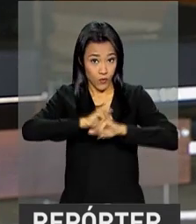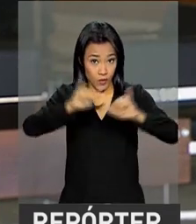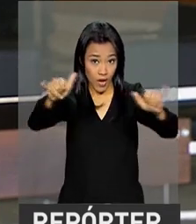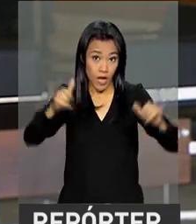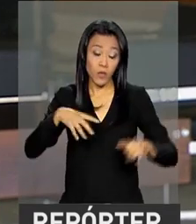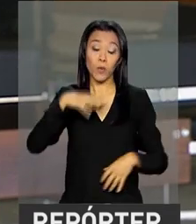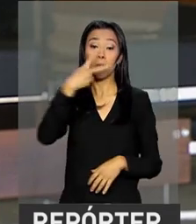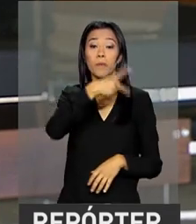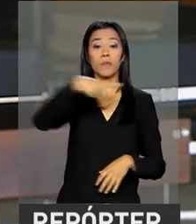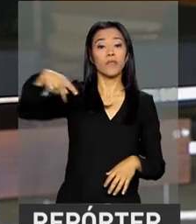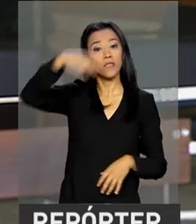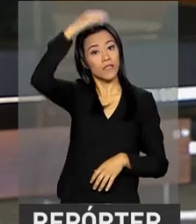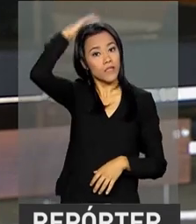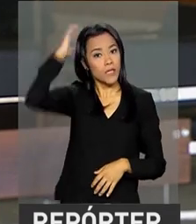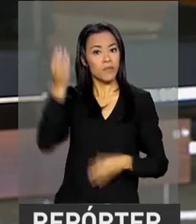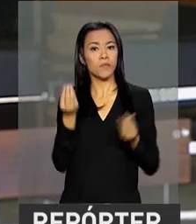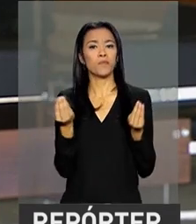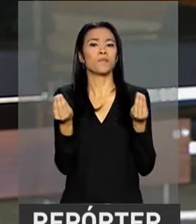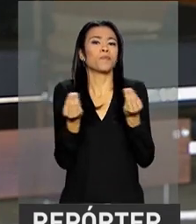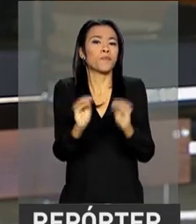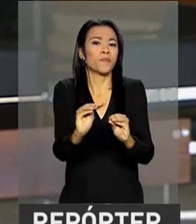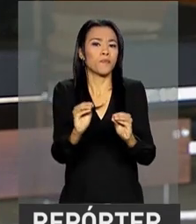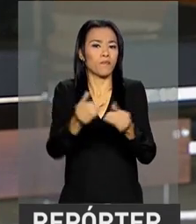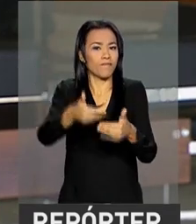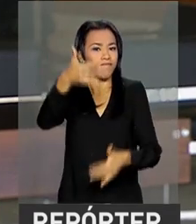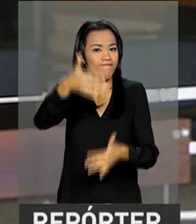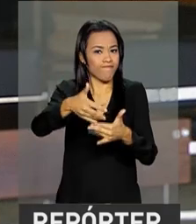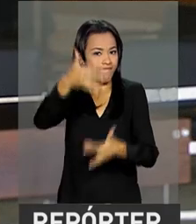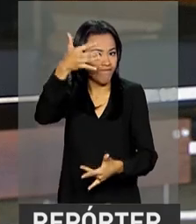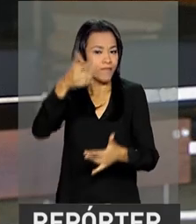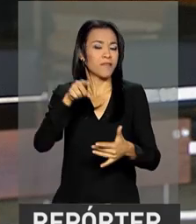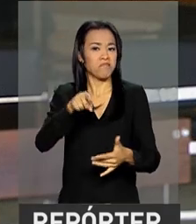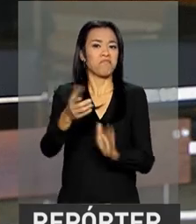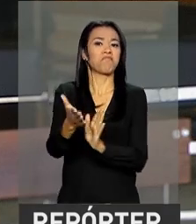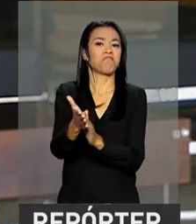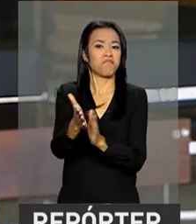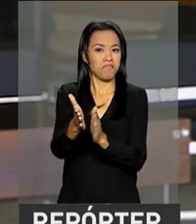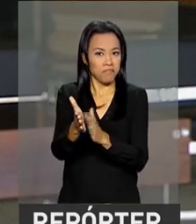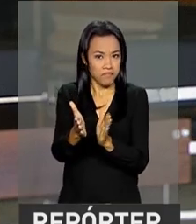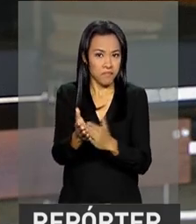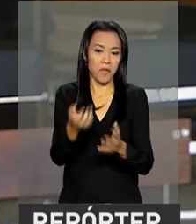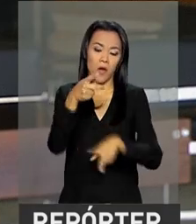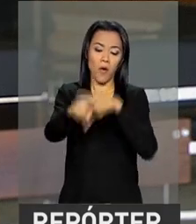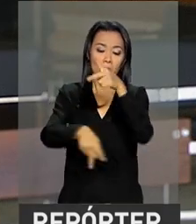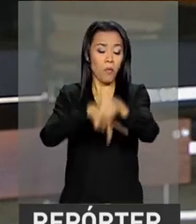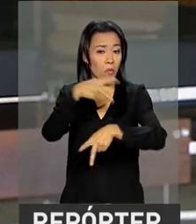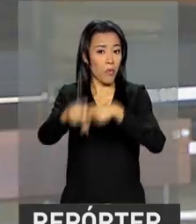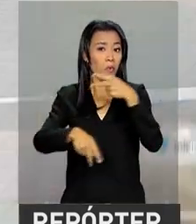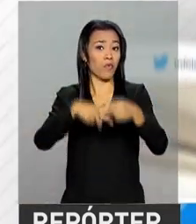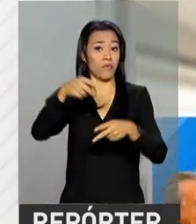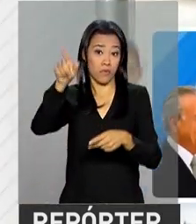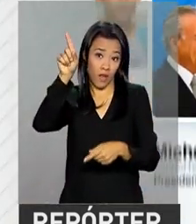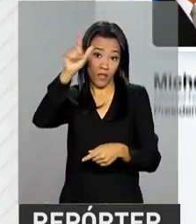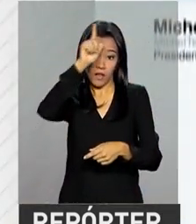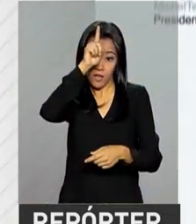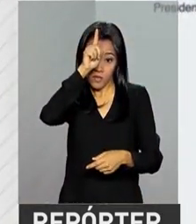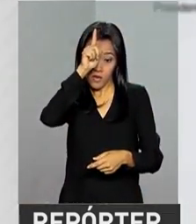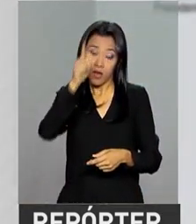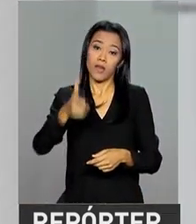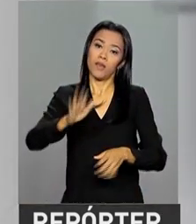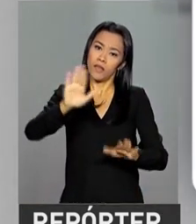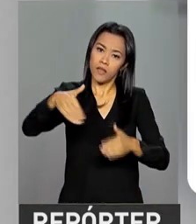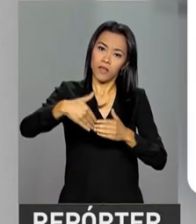michel temer divulgou uma nota em uma rede social felicitando o povo alemão pela eleição e cumprimentou